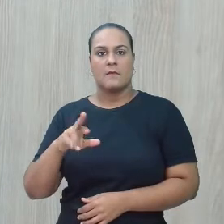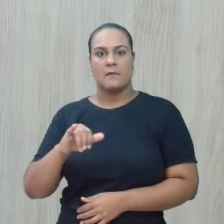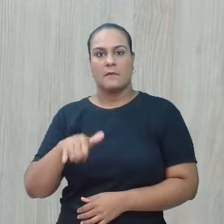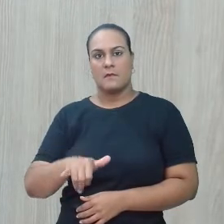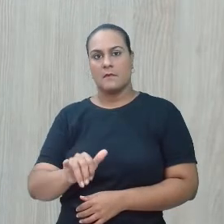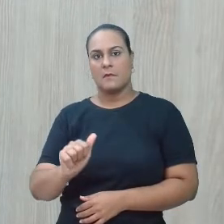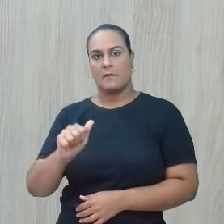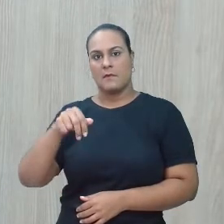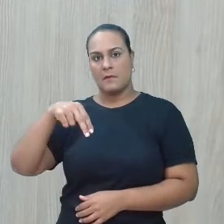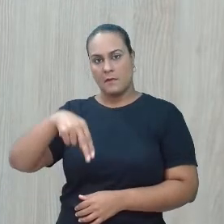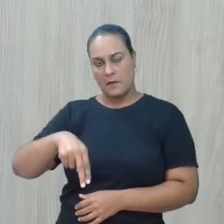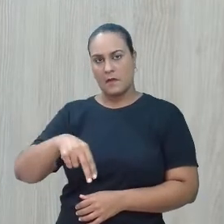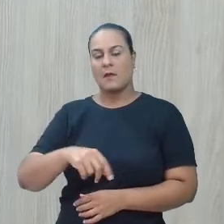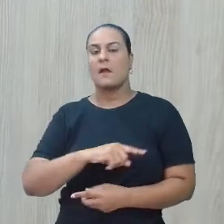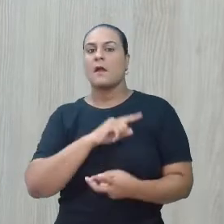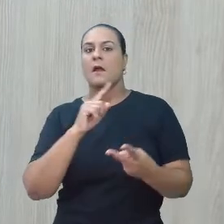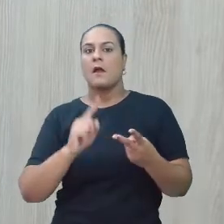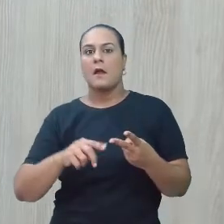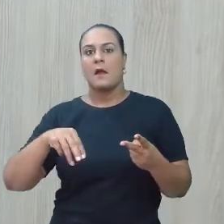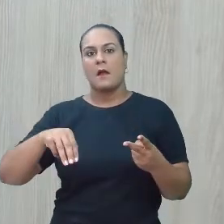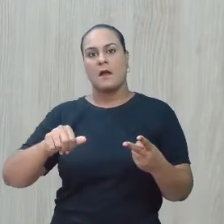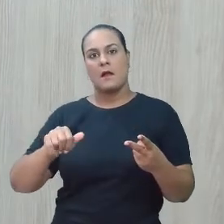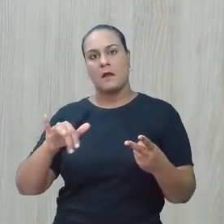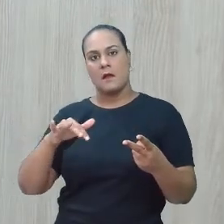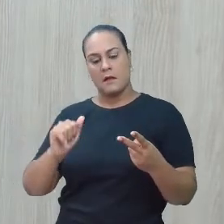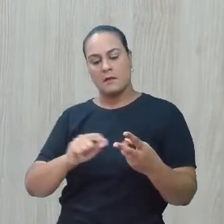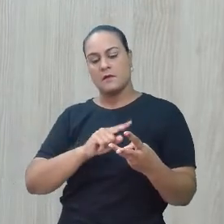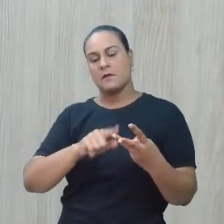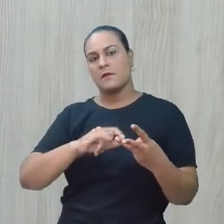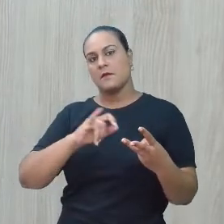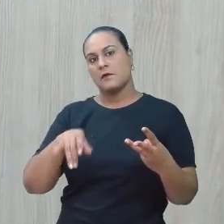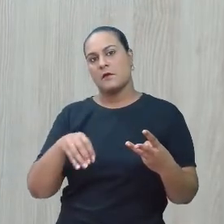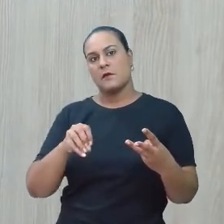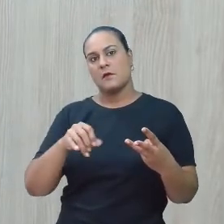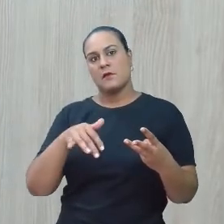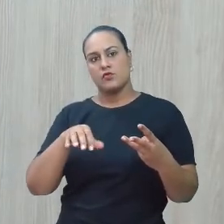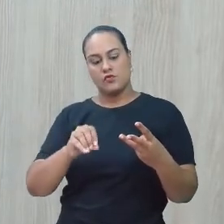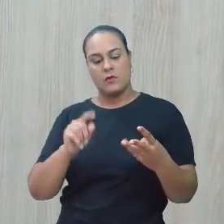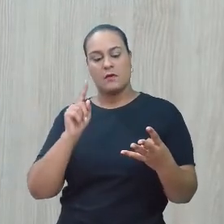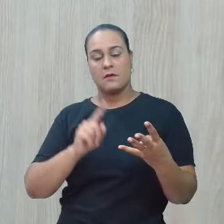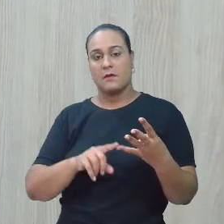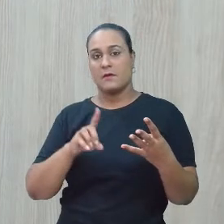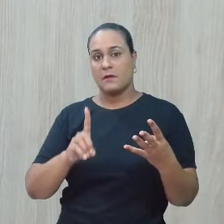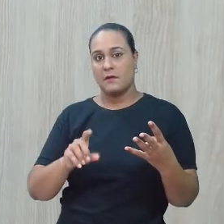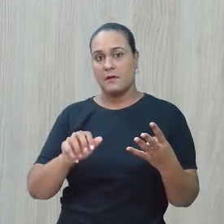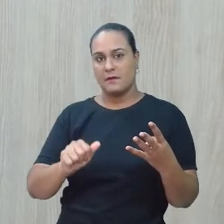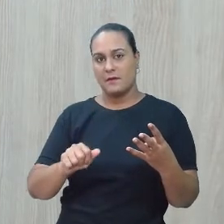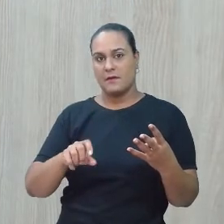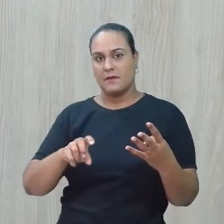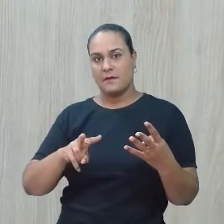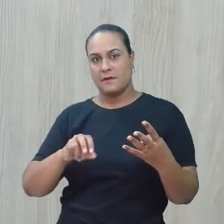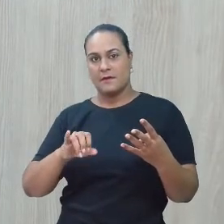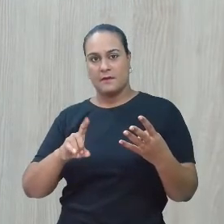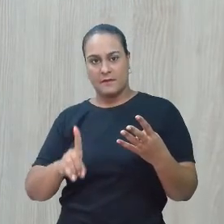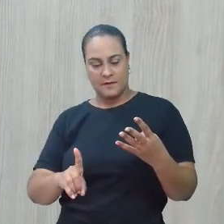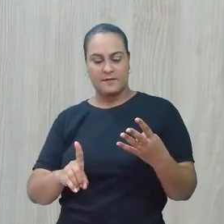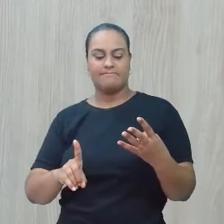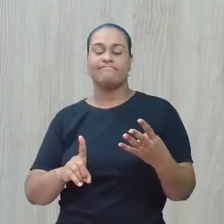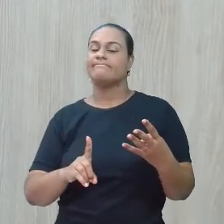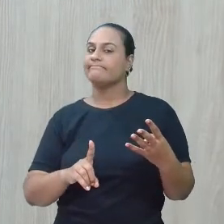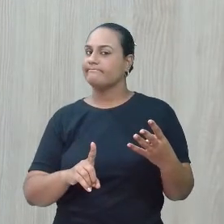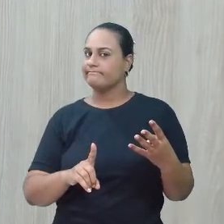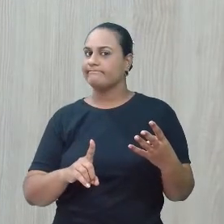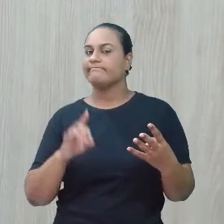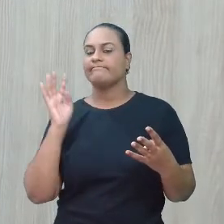Divino Espírito Santo, nós temos Maria também, João, David já está dando bom dia a mim em inglês. Que legal.